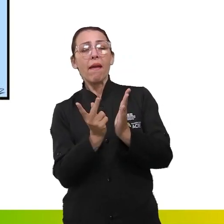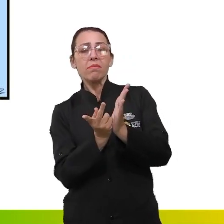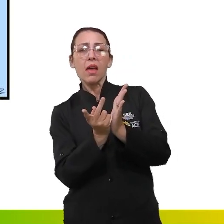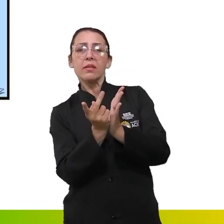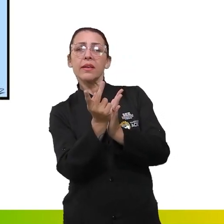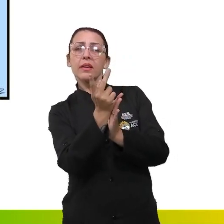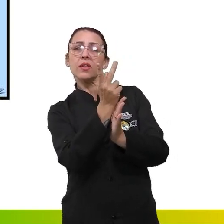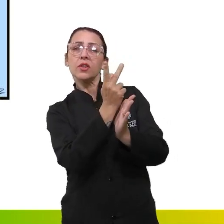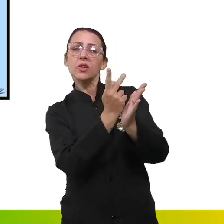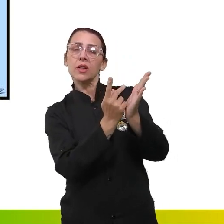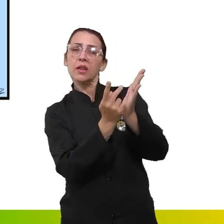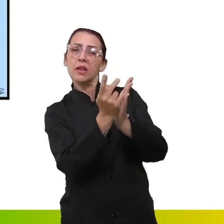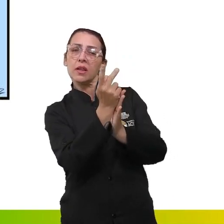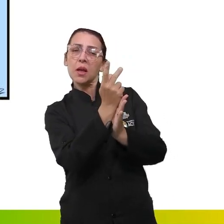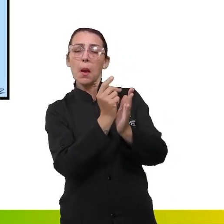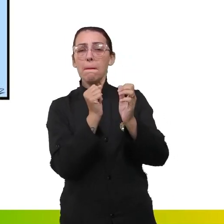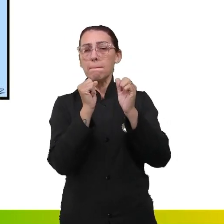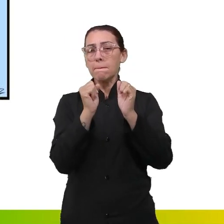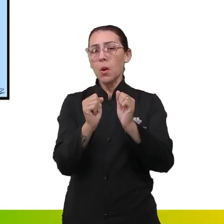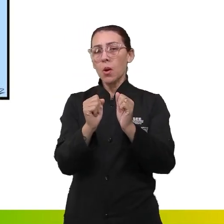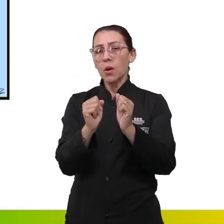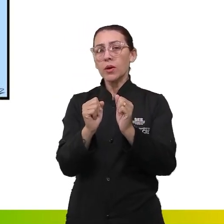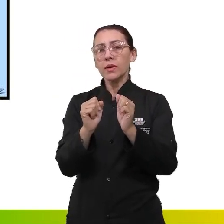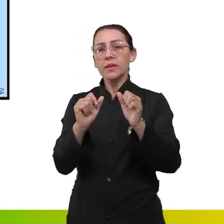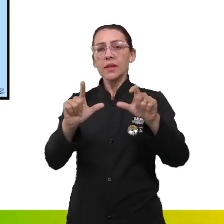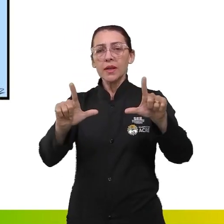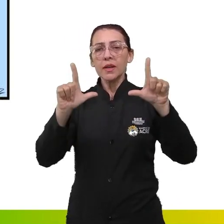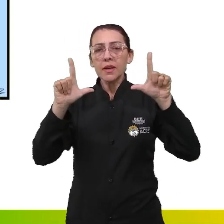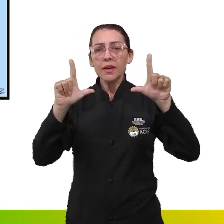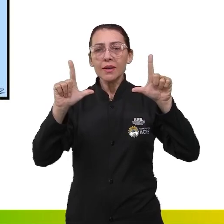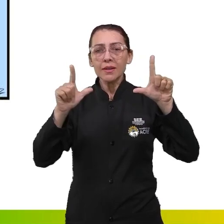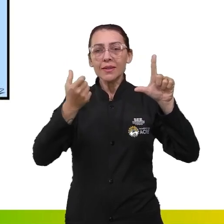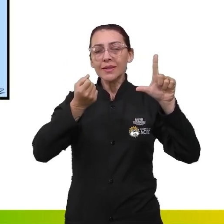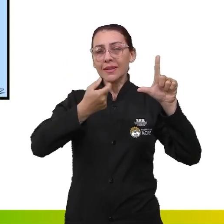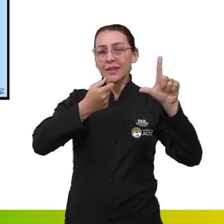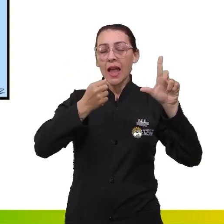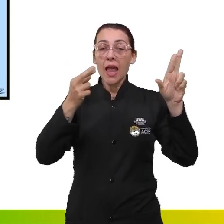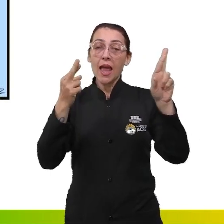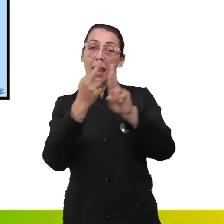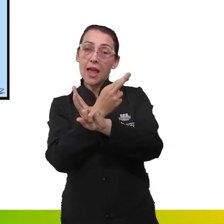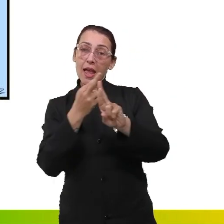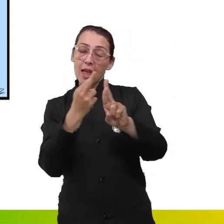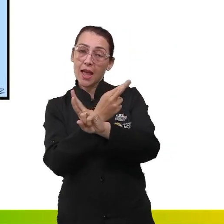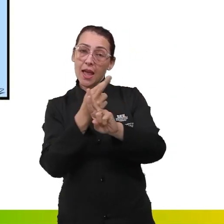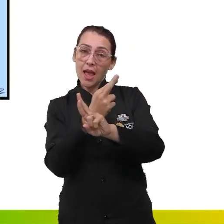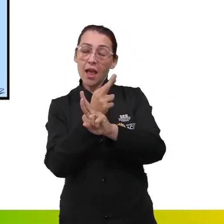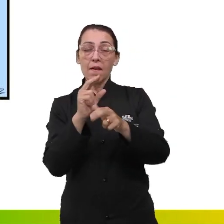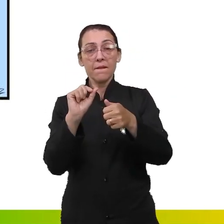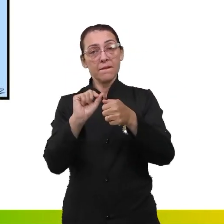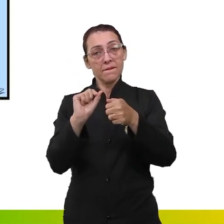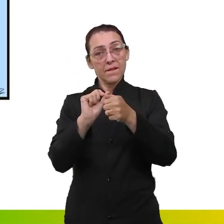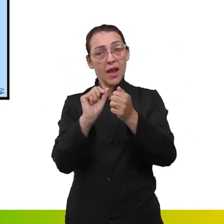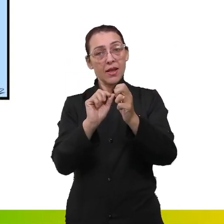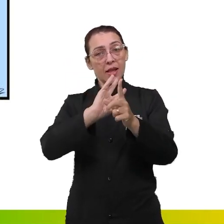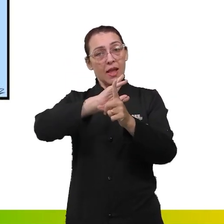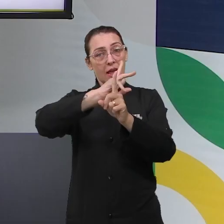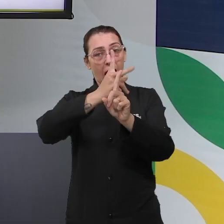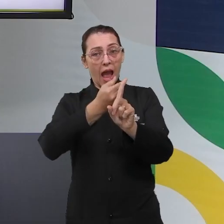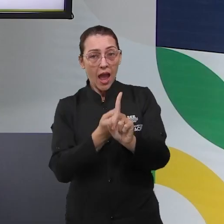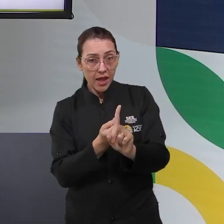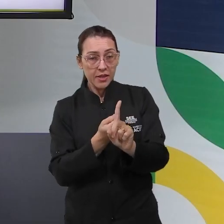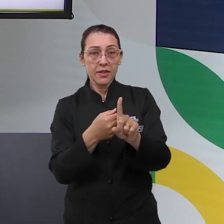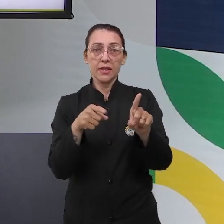bom? Desenhista que pode ser de cartoon, que pode ser relacionado a fazer a arte em